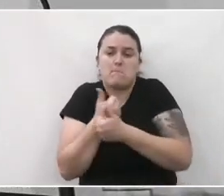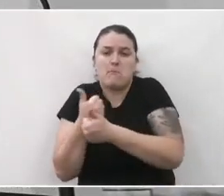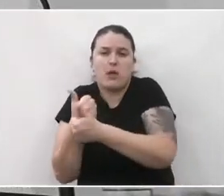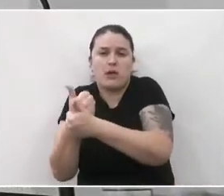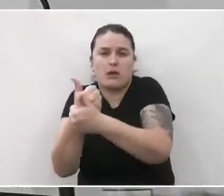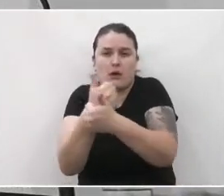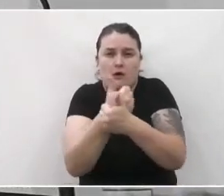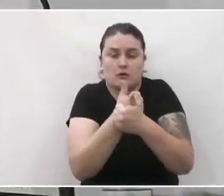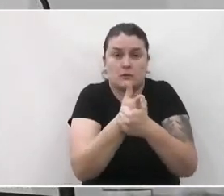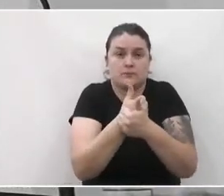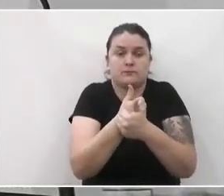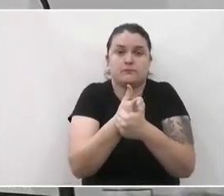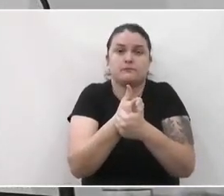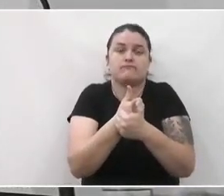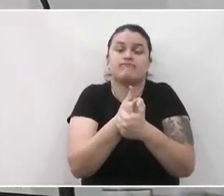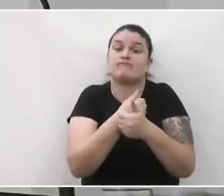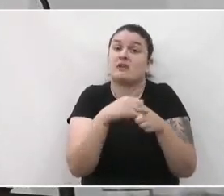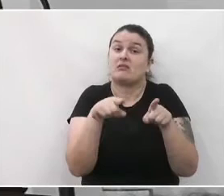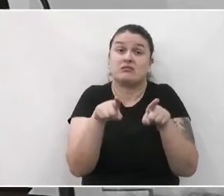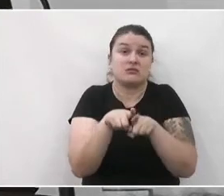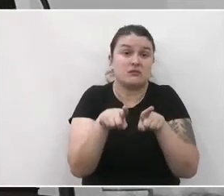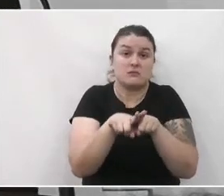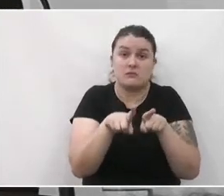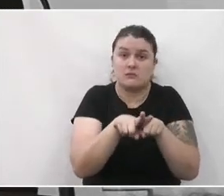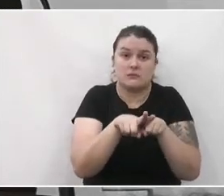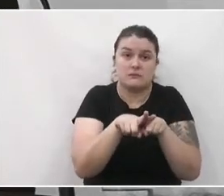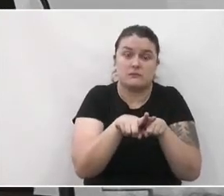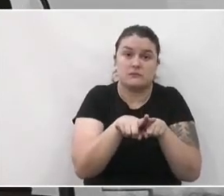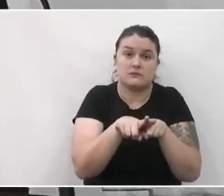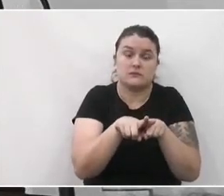outros. Como, infelizmente, as